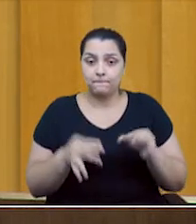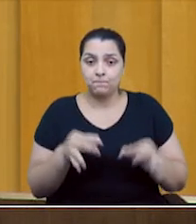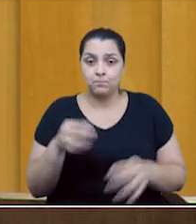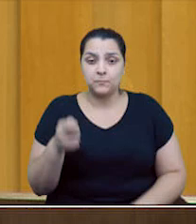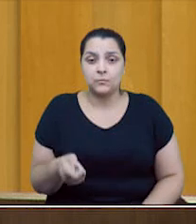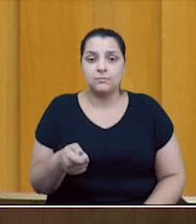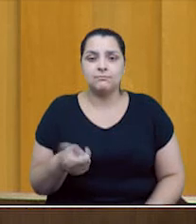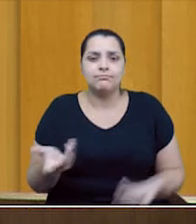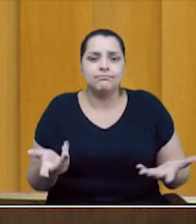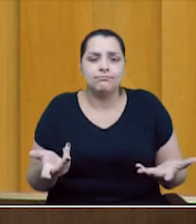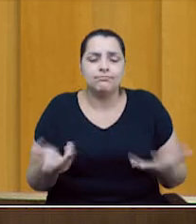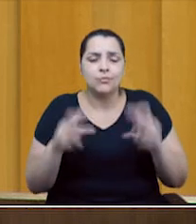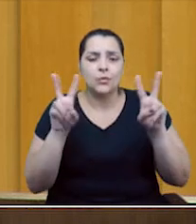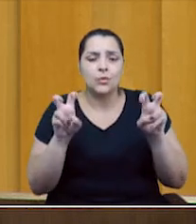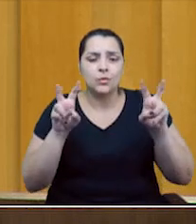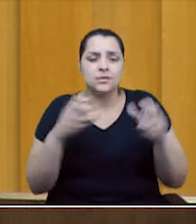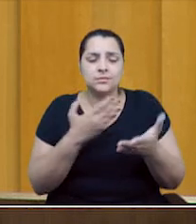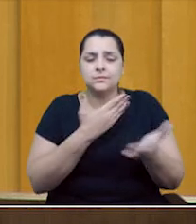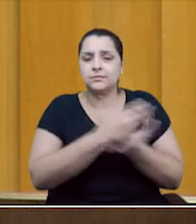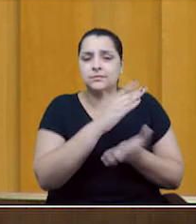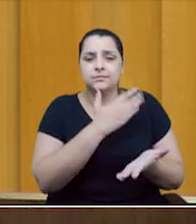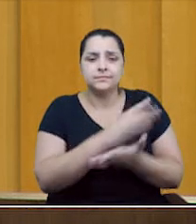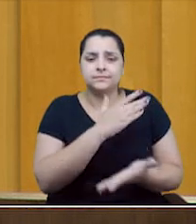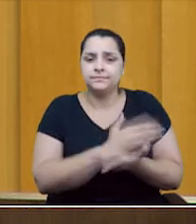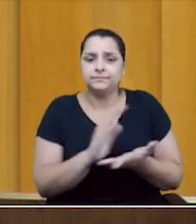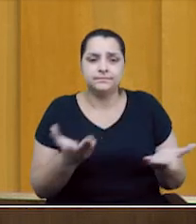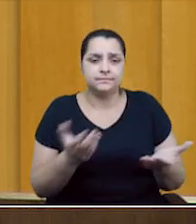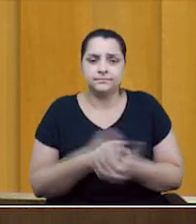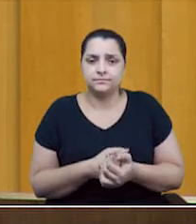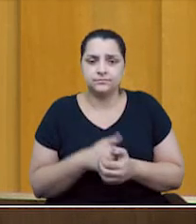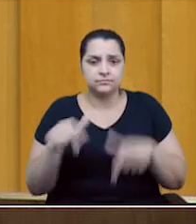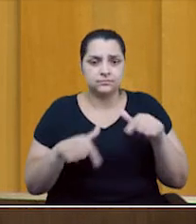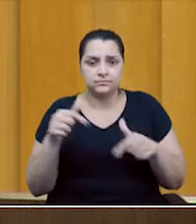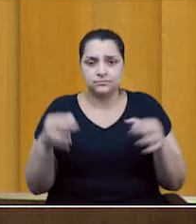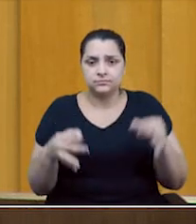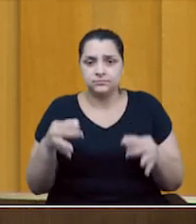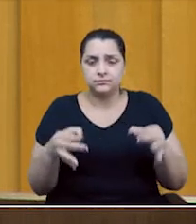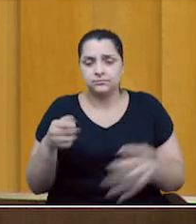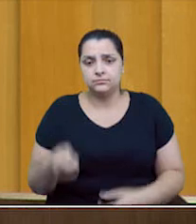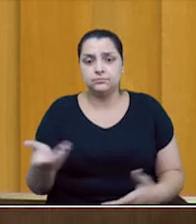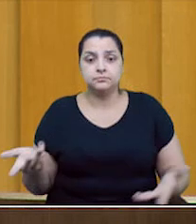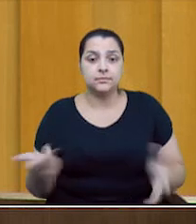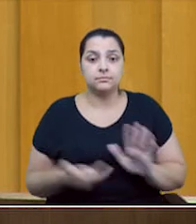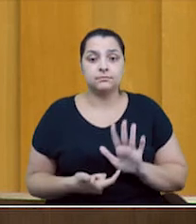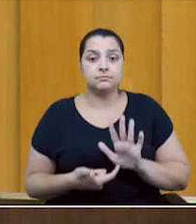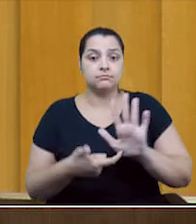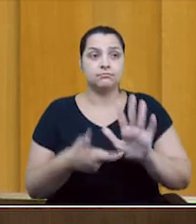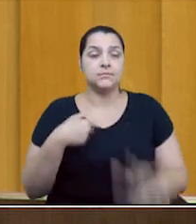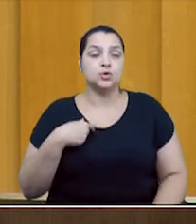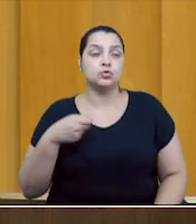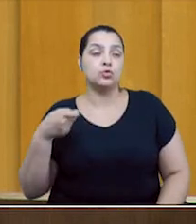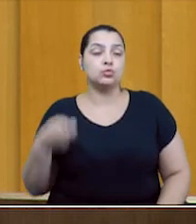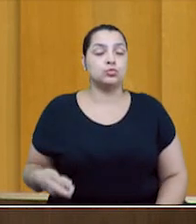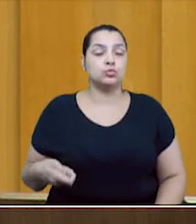ver com a atividade jurisdicional, mas se apresentavam como juízes.